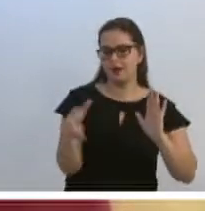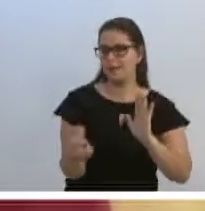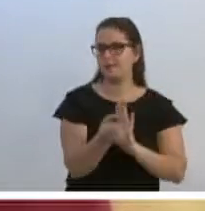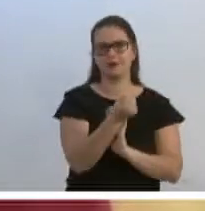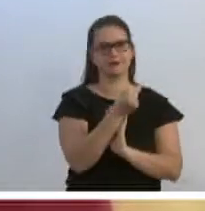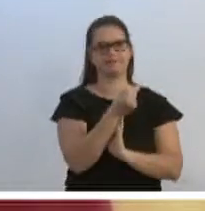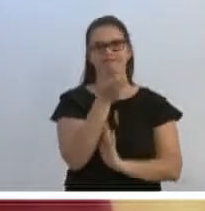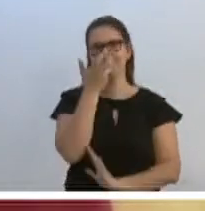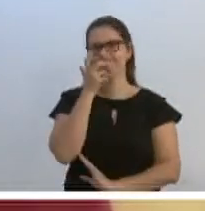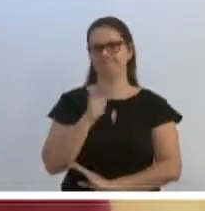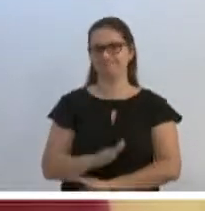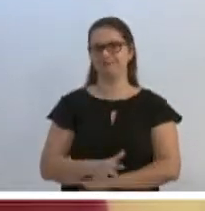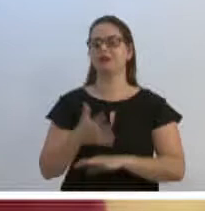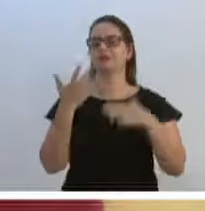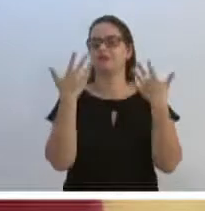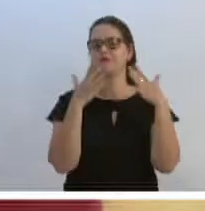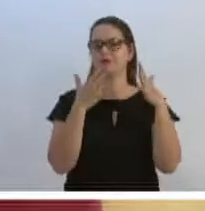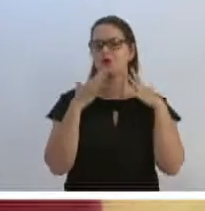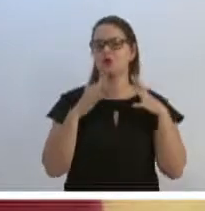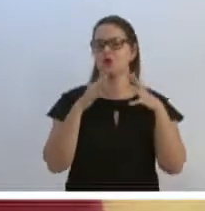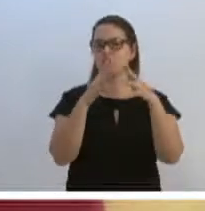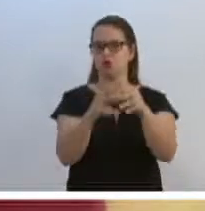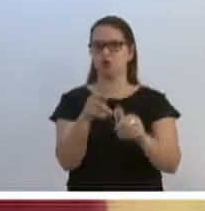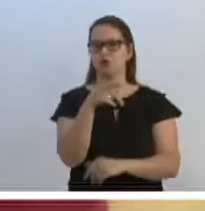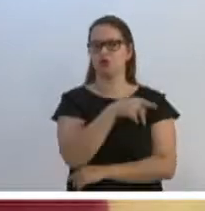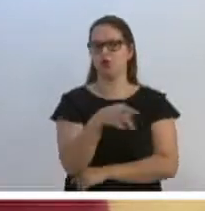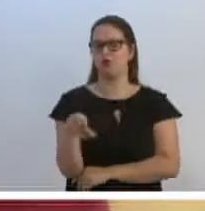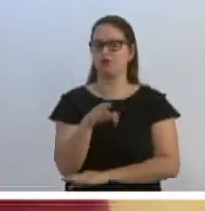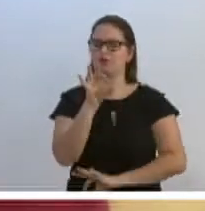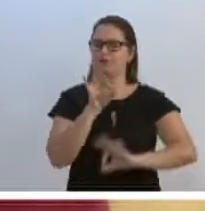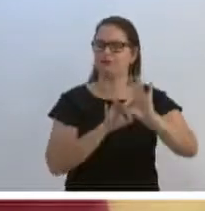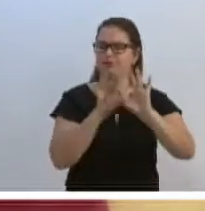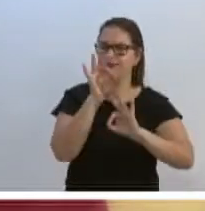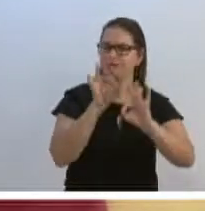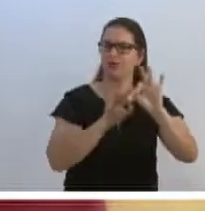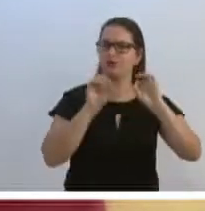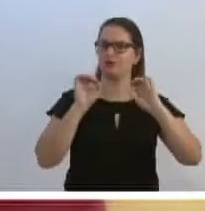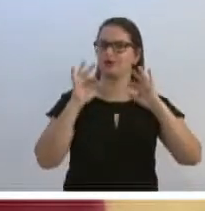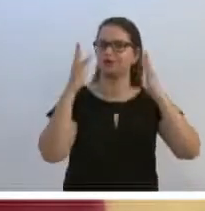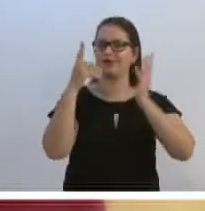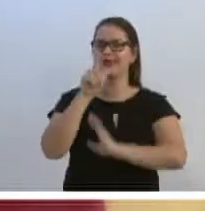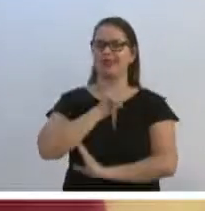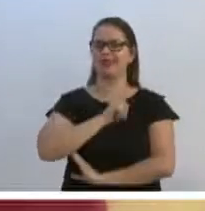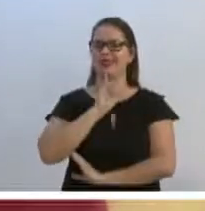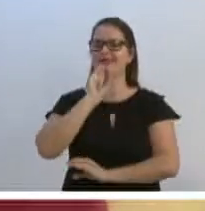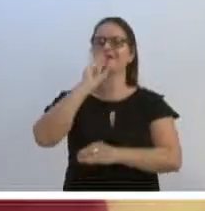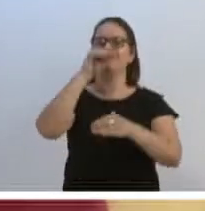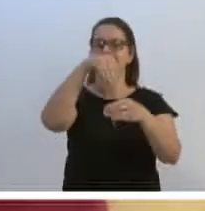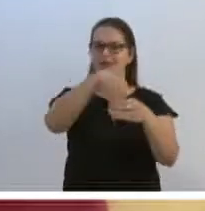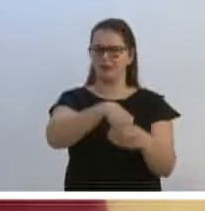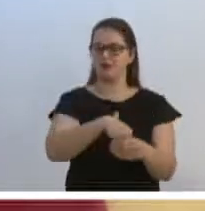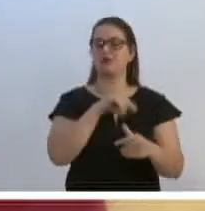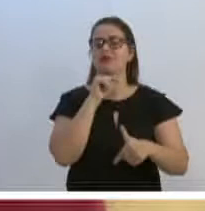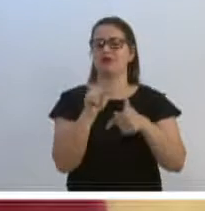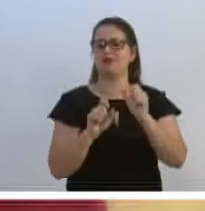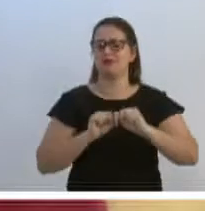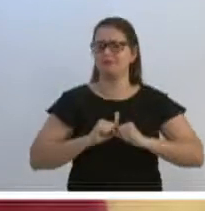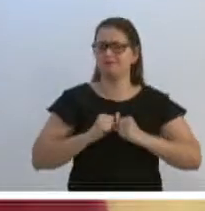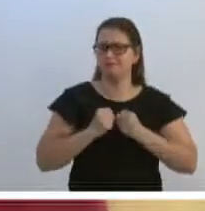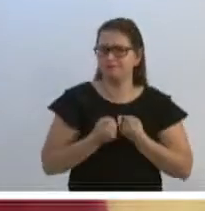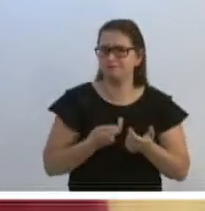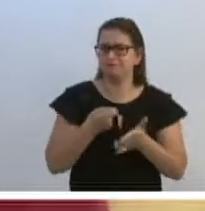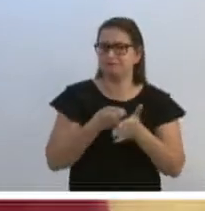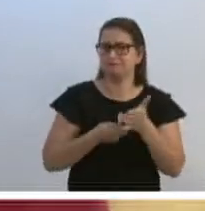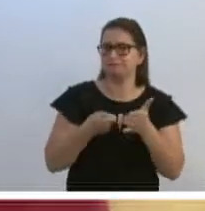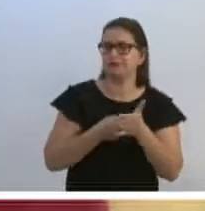parabéns a todos os professores pela organização do evento que elas promovem o trabalho a dedicação que elas têm de